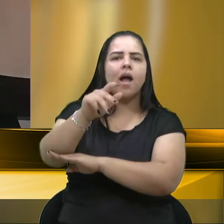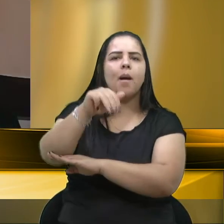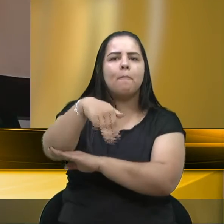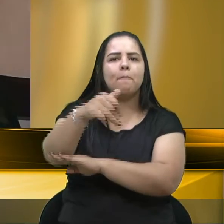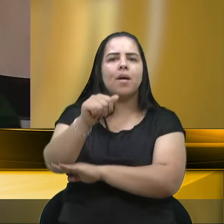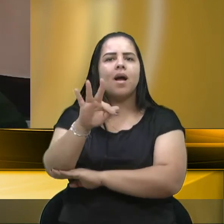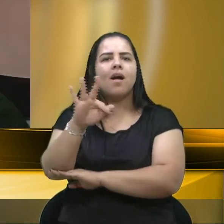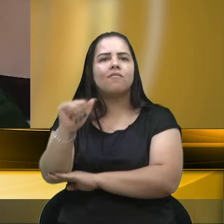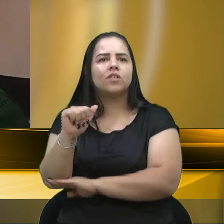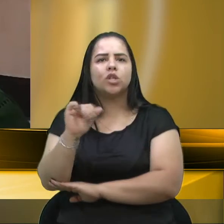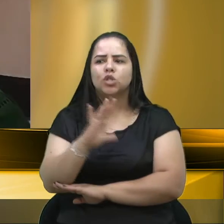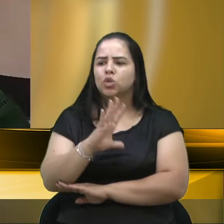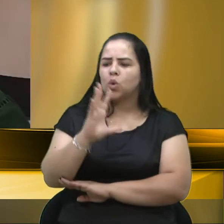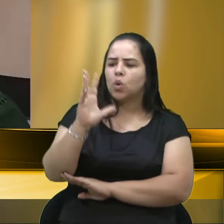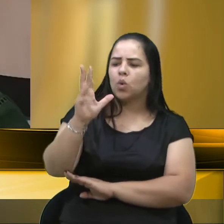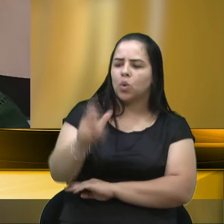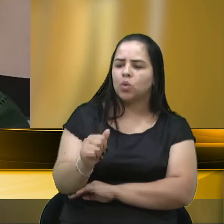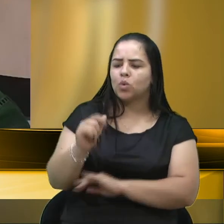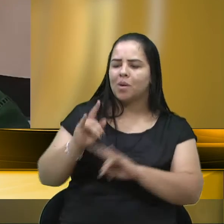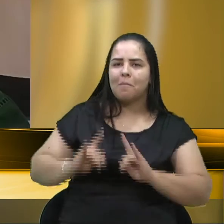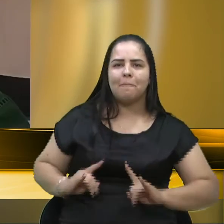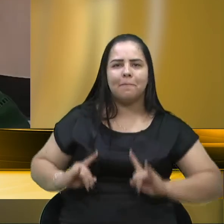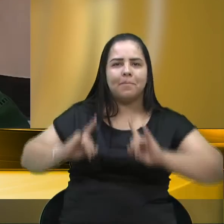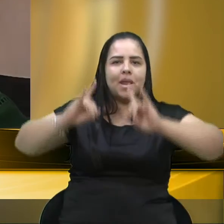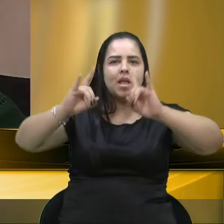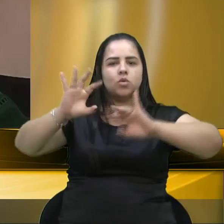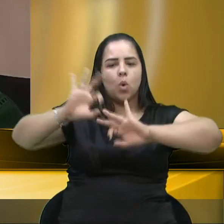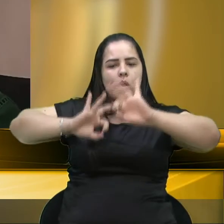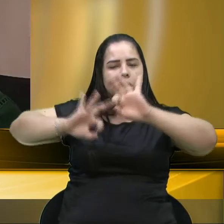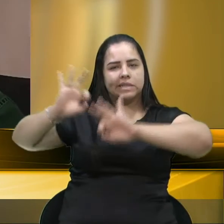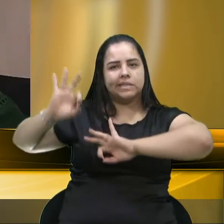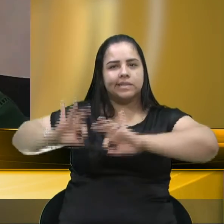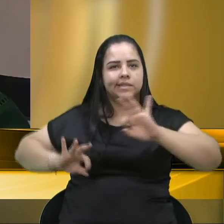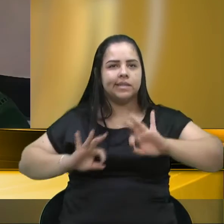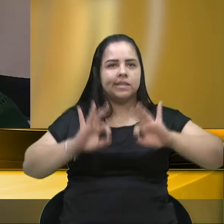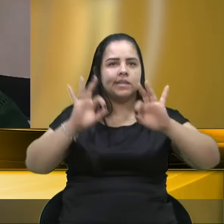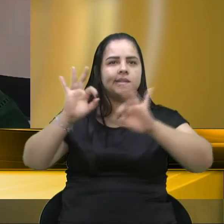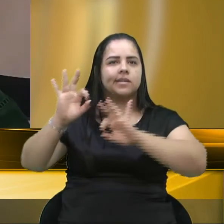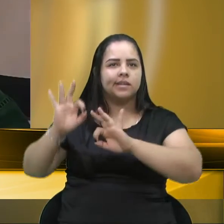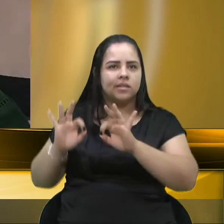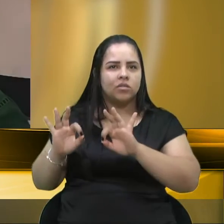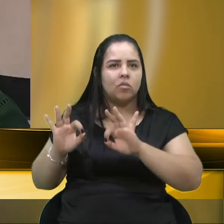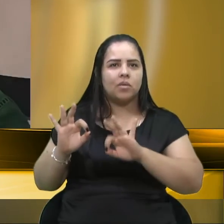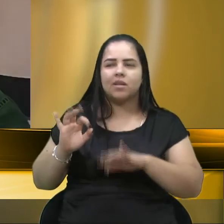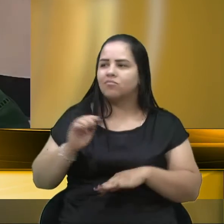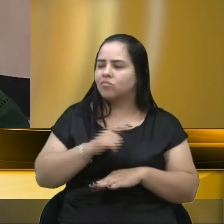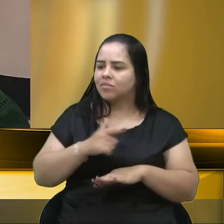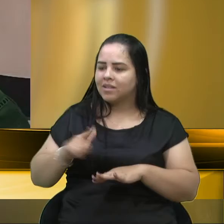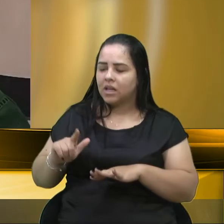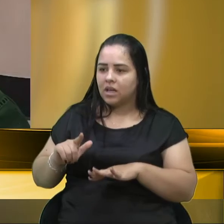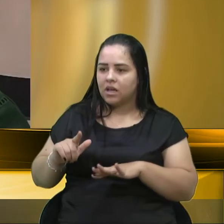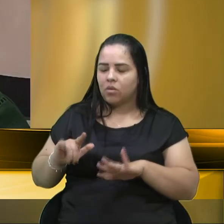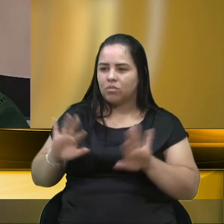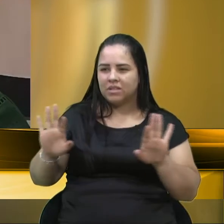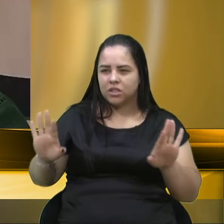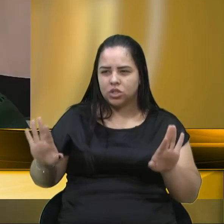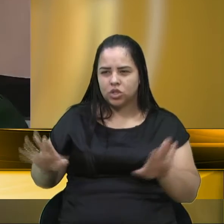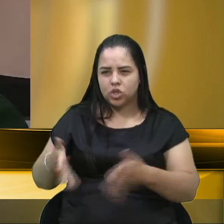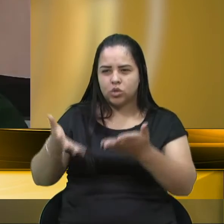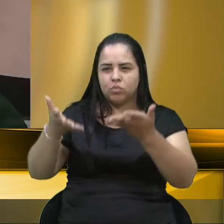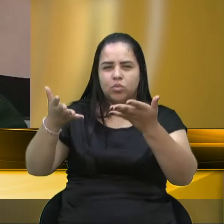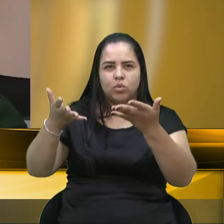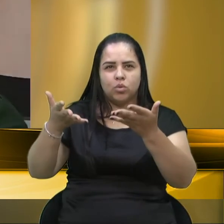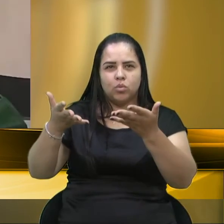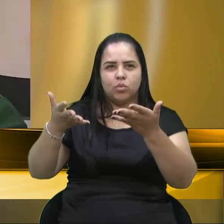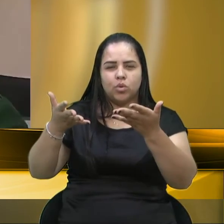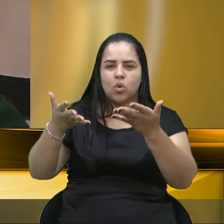todo o prédio, toda a estrutura física foi projetada para não estimular o autismo, né, então você observa